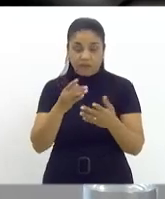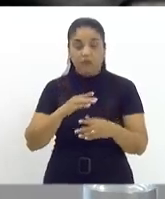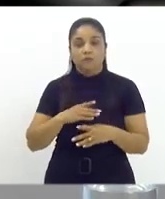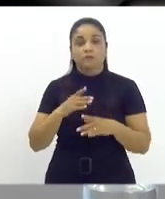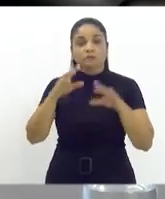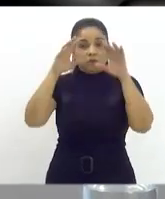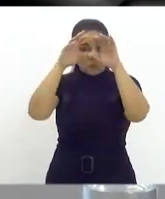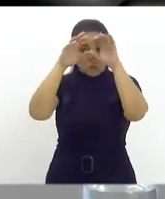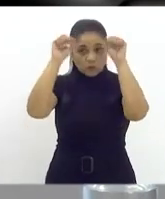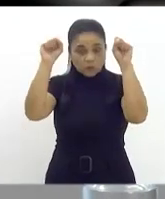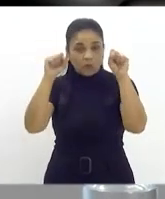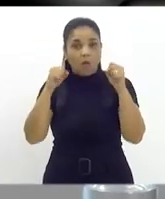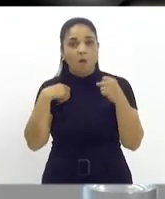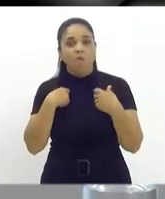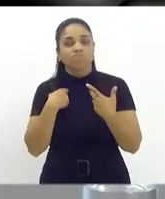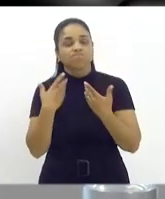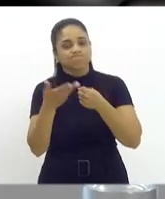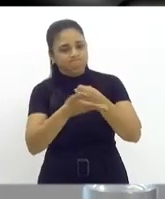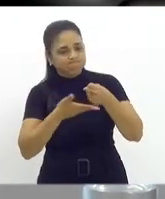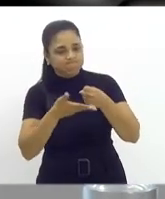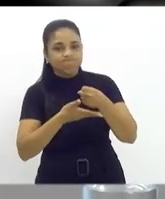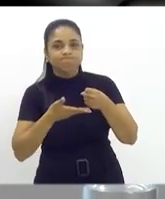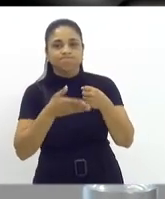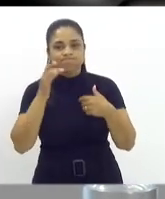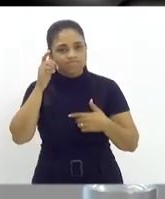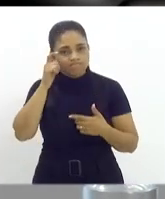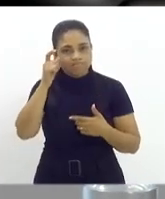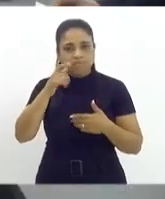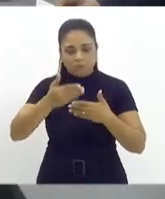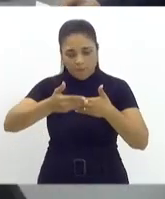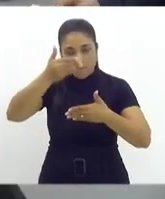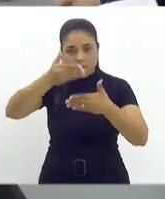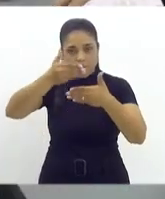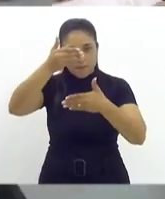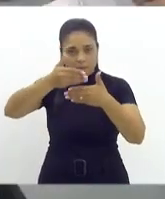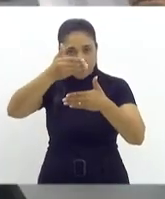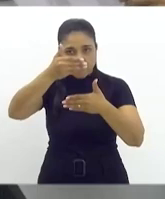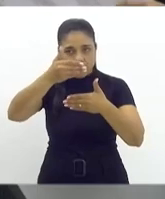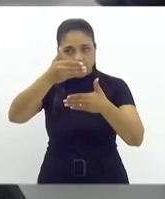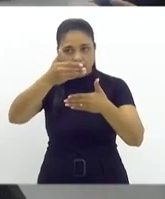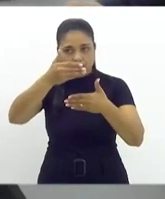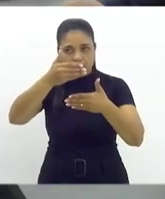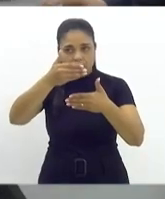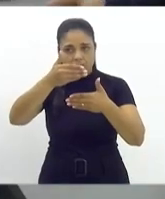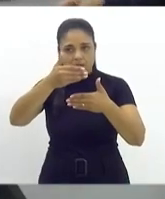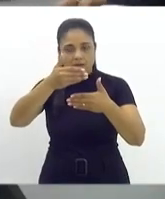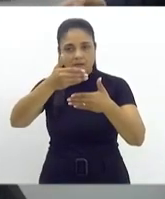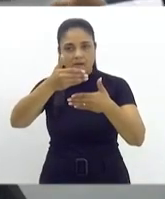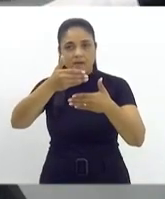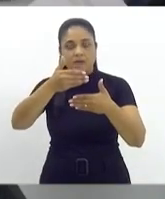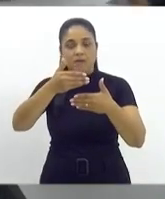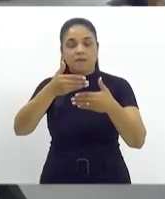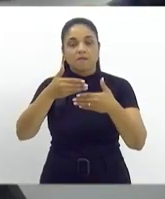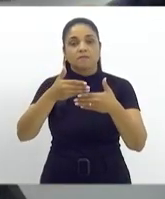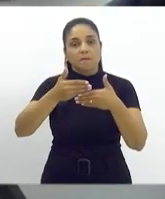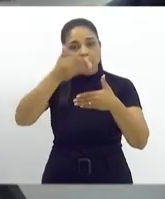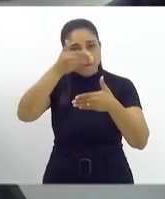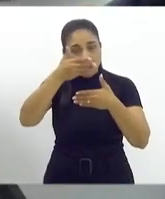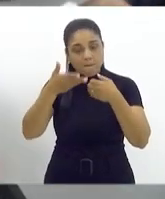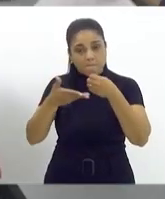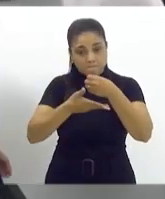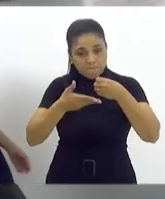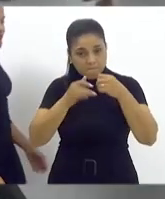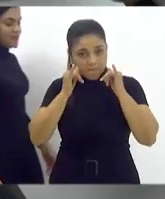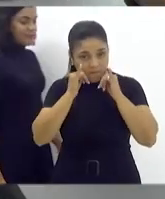É bem interessante o mais adiante um pouquinho não acho que antes é a fundamentação do